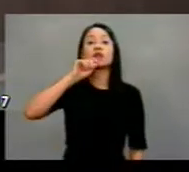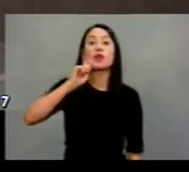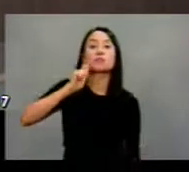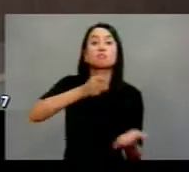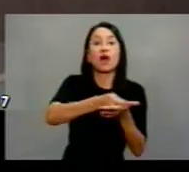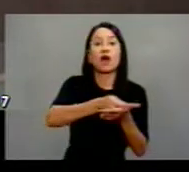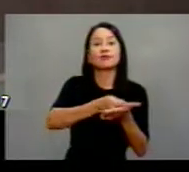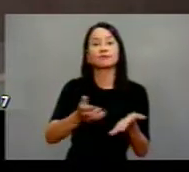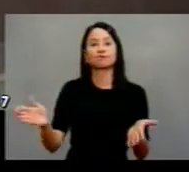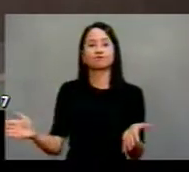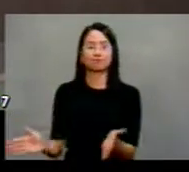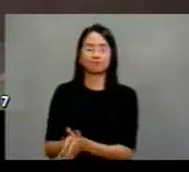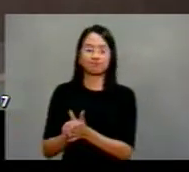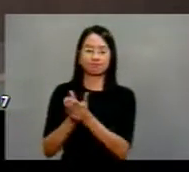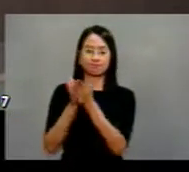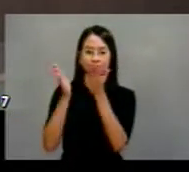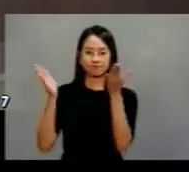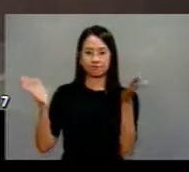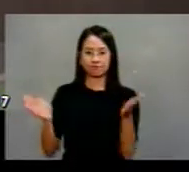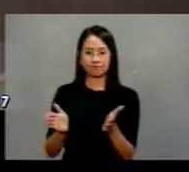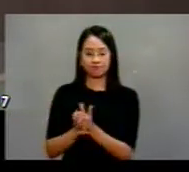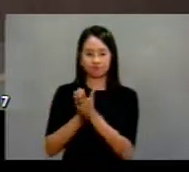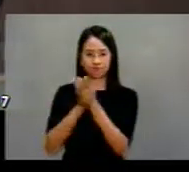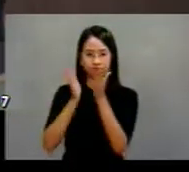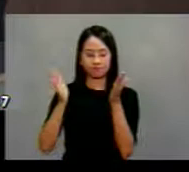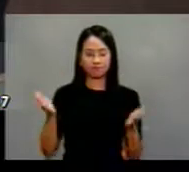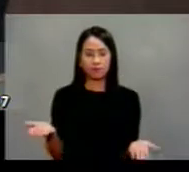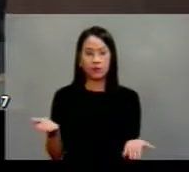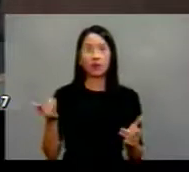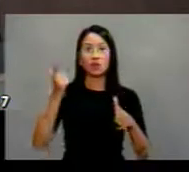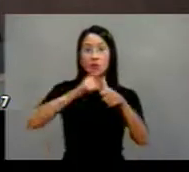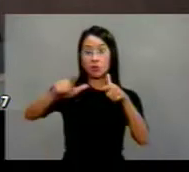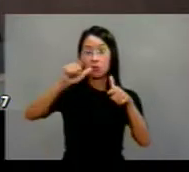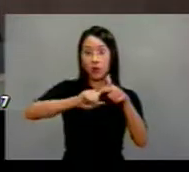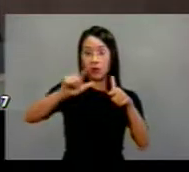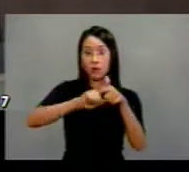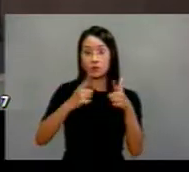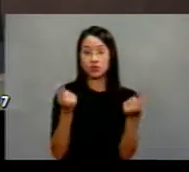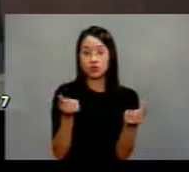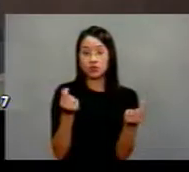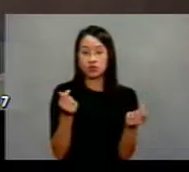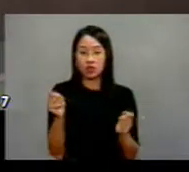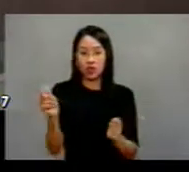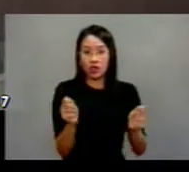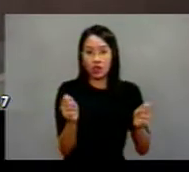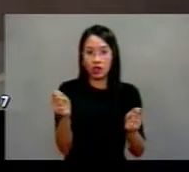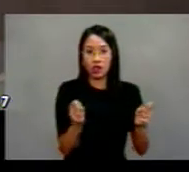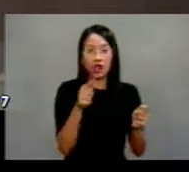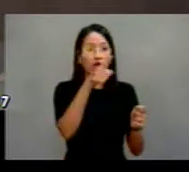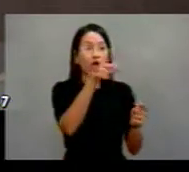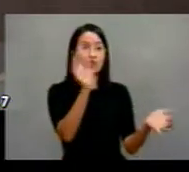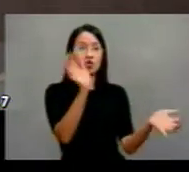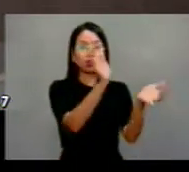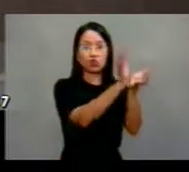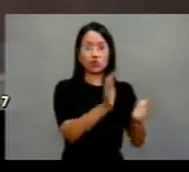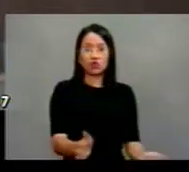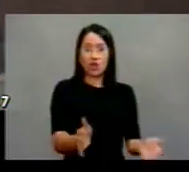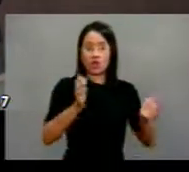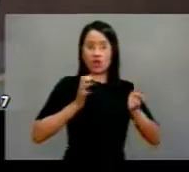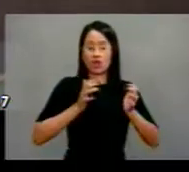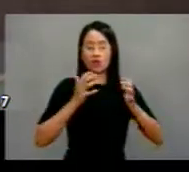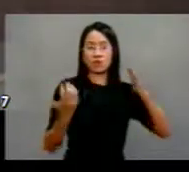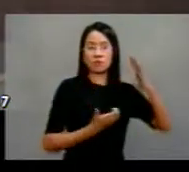econômica, ela faz com que setores do capital arregimentem suas forças